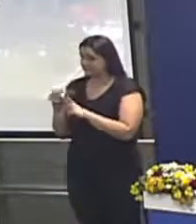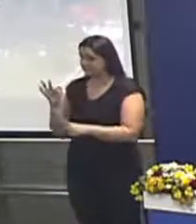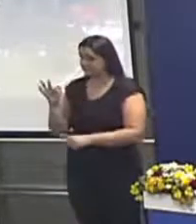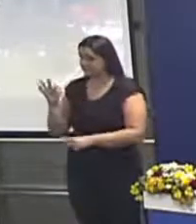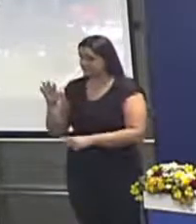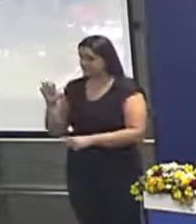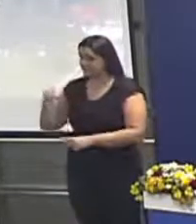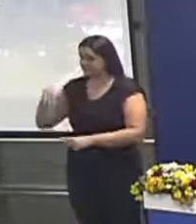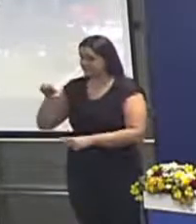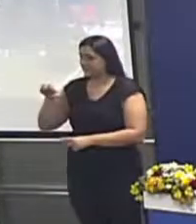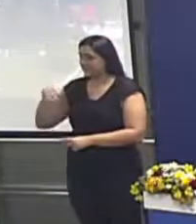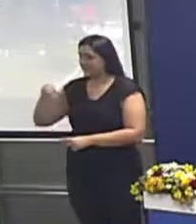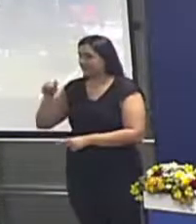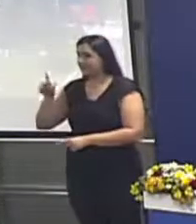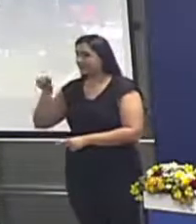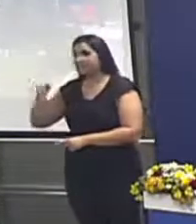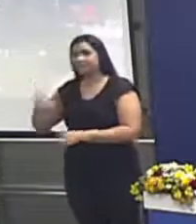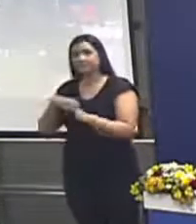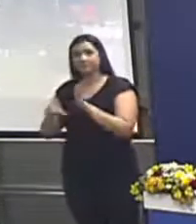femenagem.